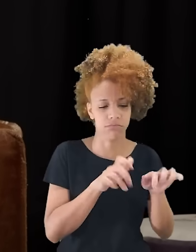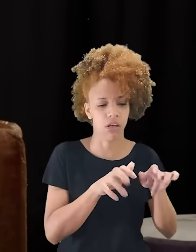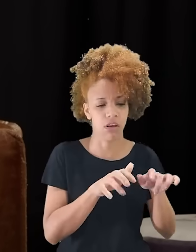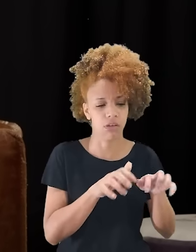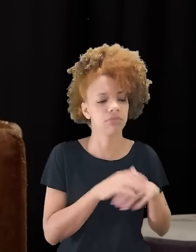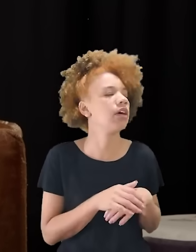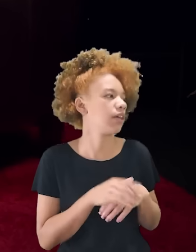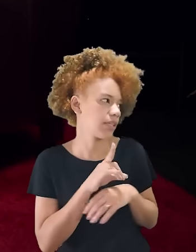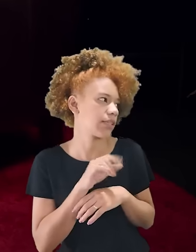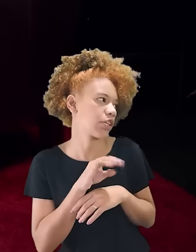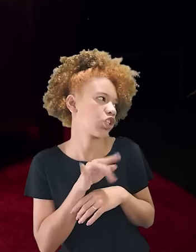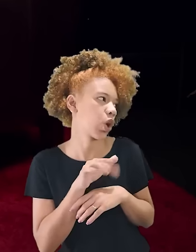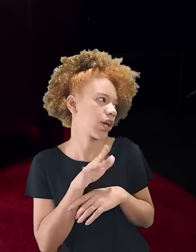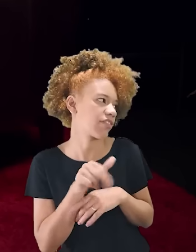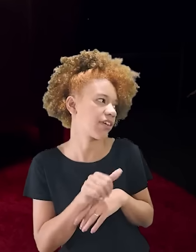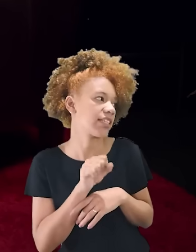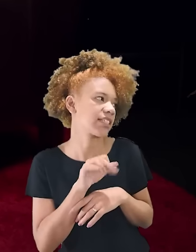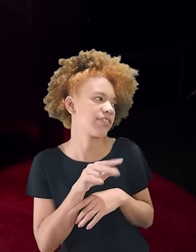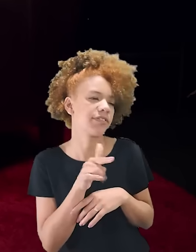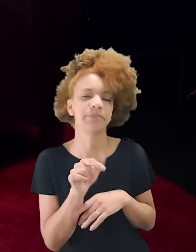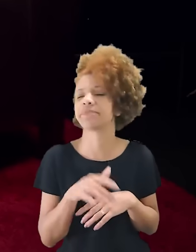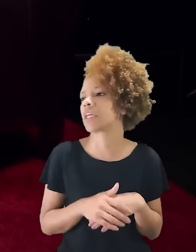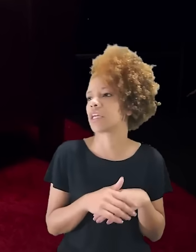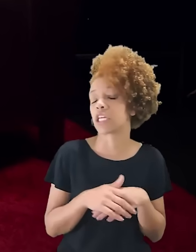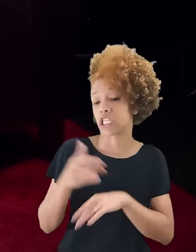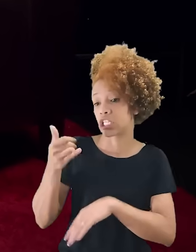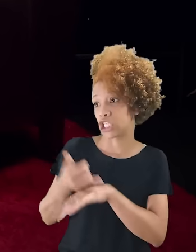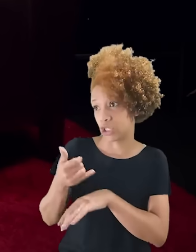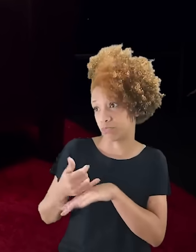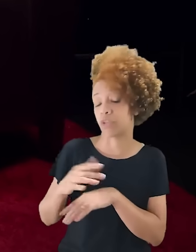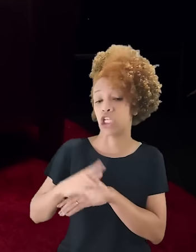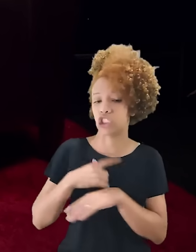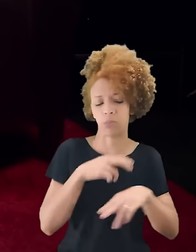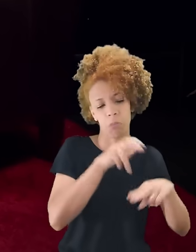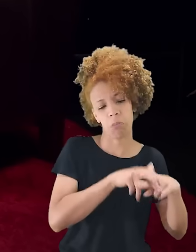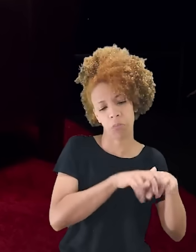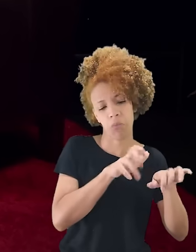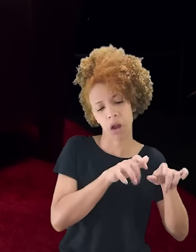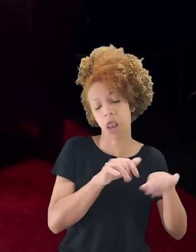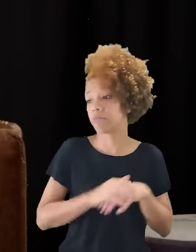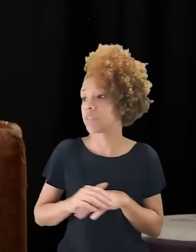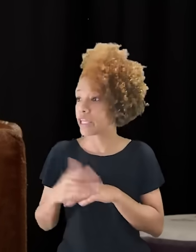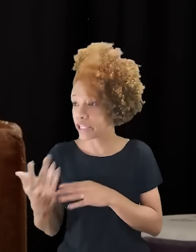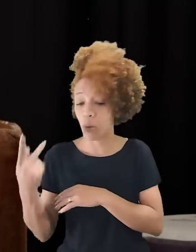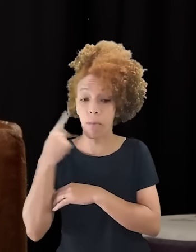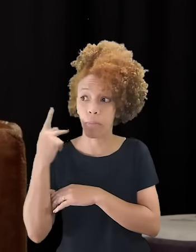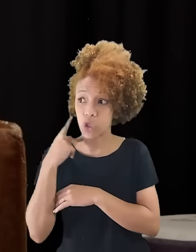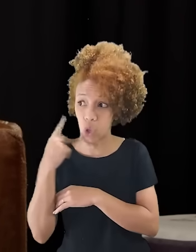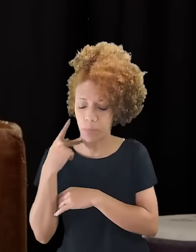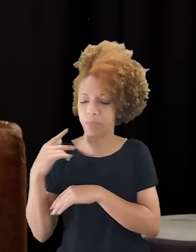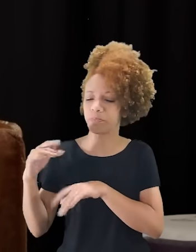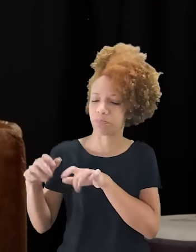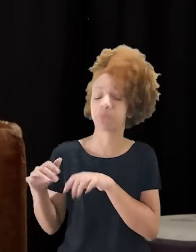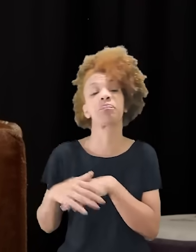ela digita a datilógrafa é a datilógrafa e o promotor que estava lá para escutar e me falar o que tava acontecendo só que na hora que eu sentei eu virei